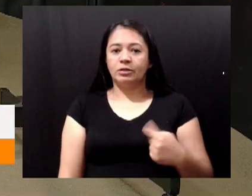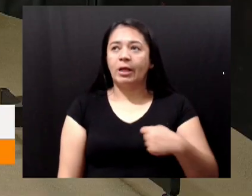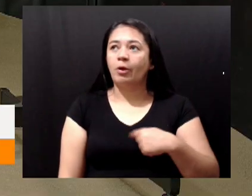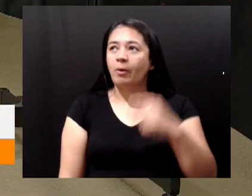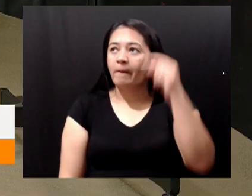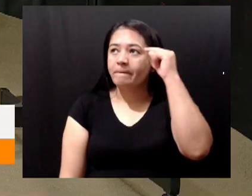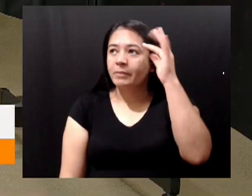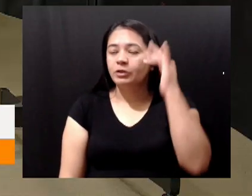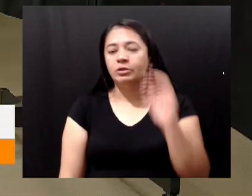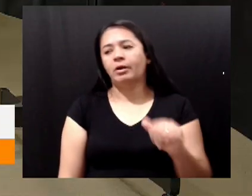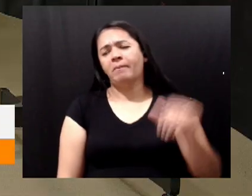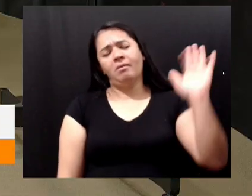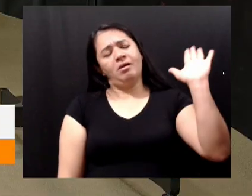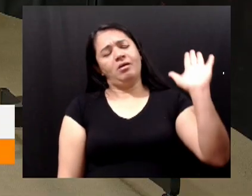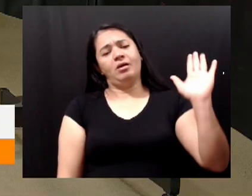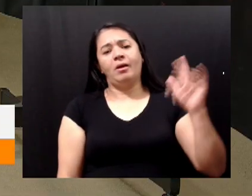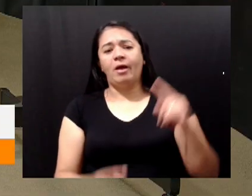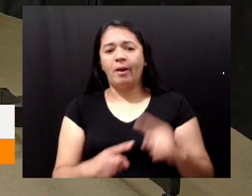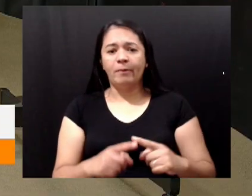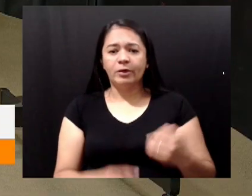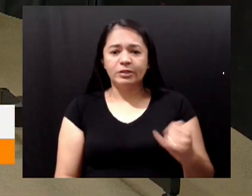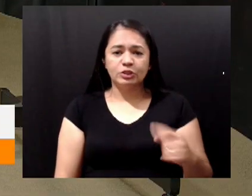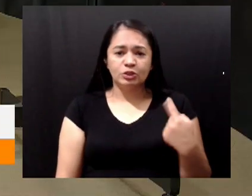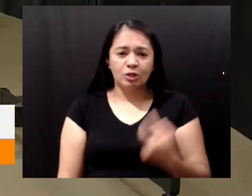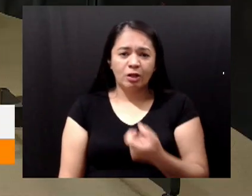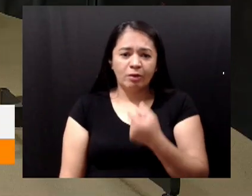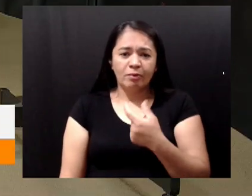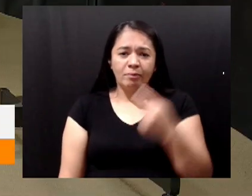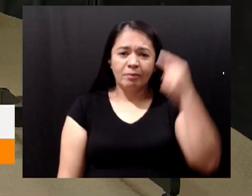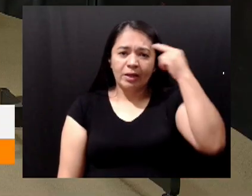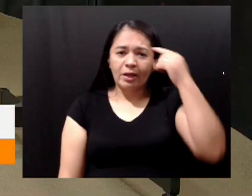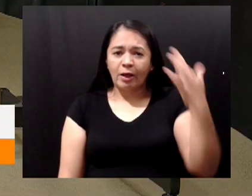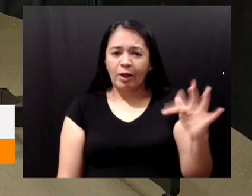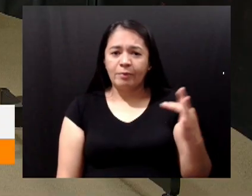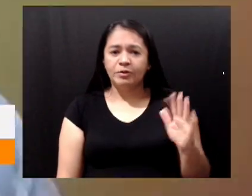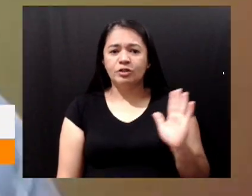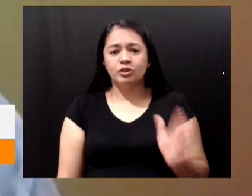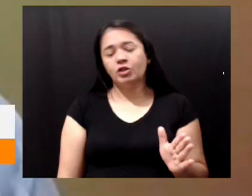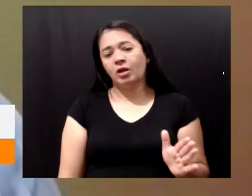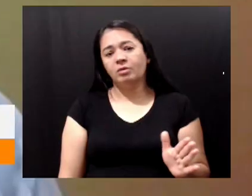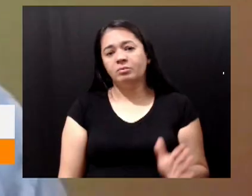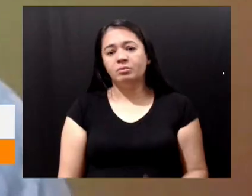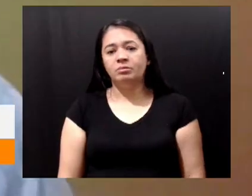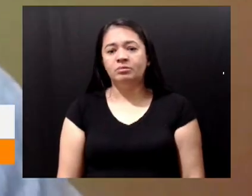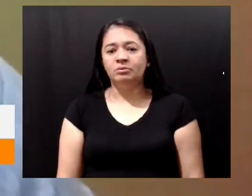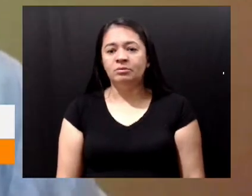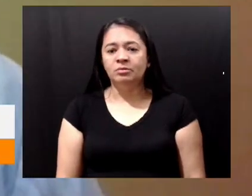que isso, porque se a gente toma um remedinho para dor de cabeça, a gente já está se automedicando, não é?